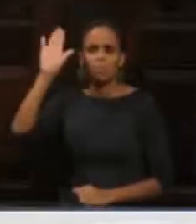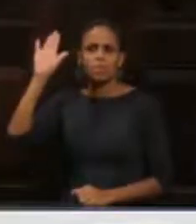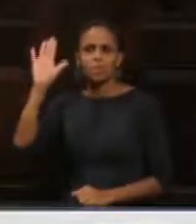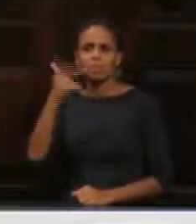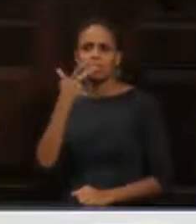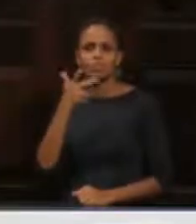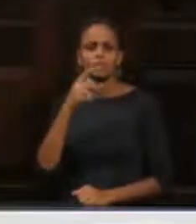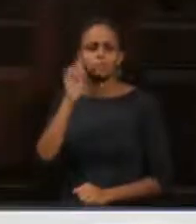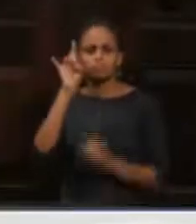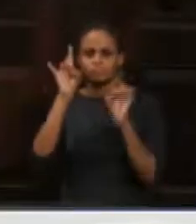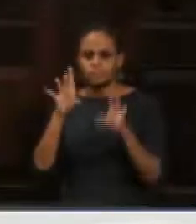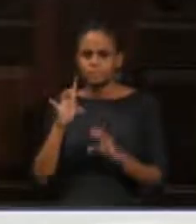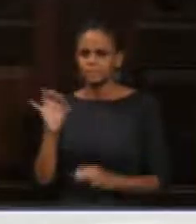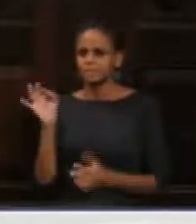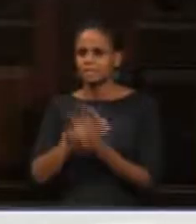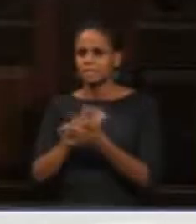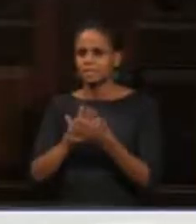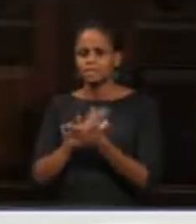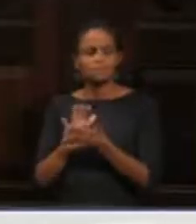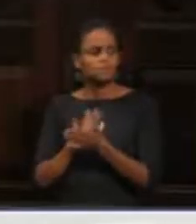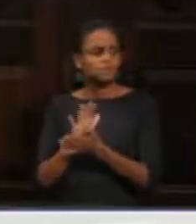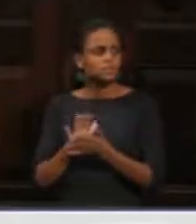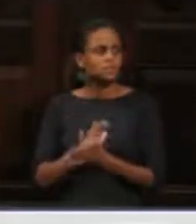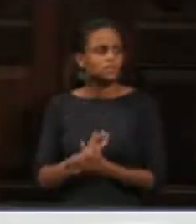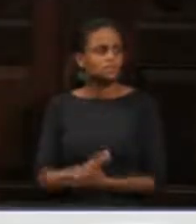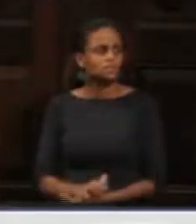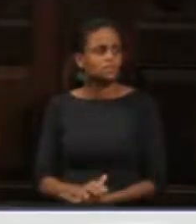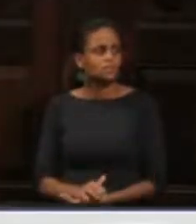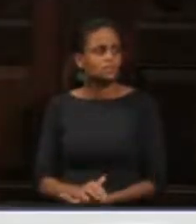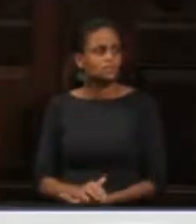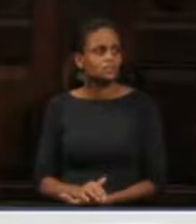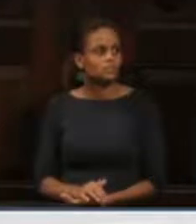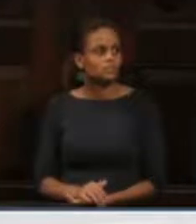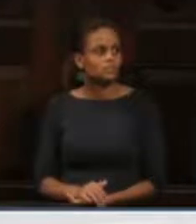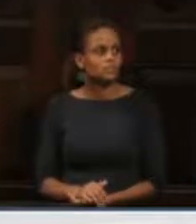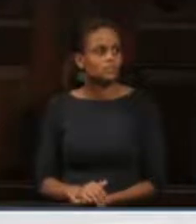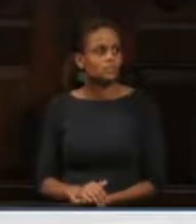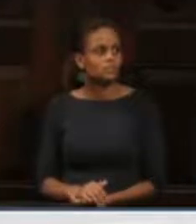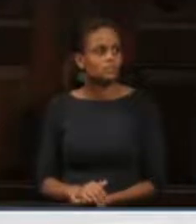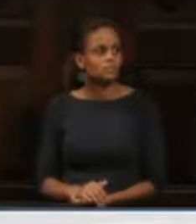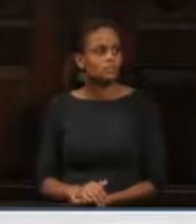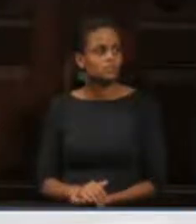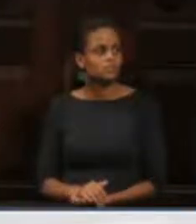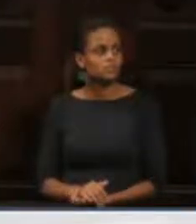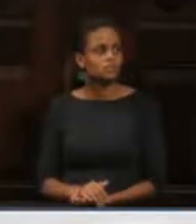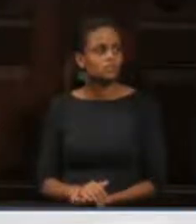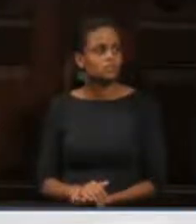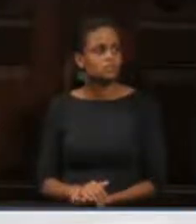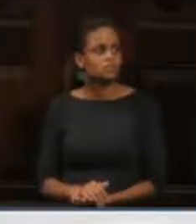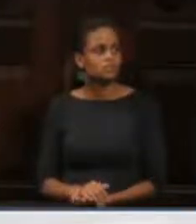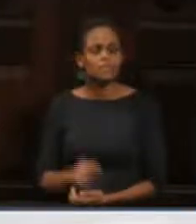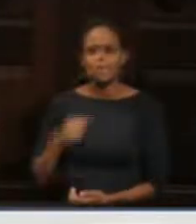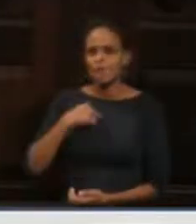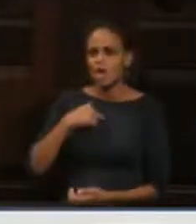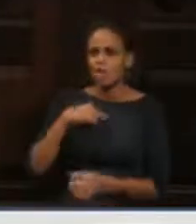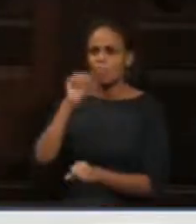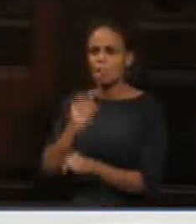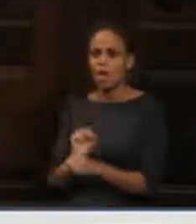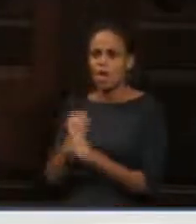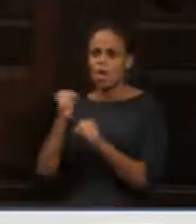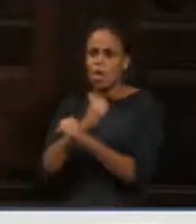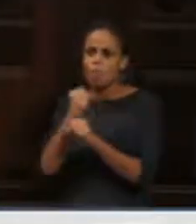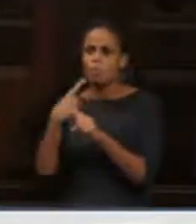Não fui eu que por diversas vezes paralisei a obra por causa de problemas com